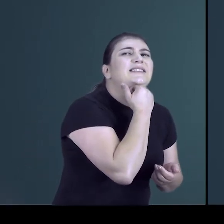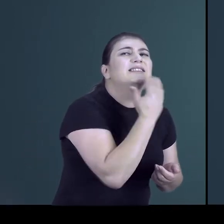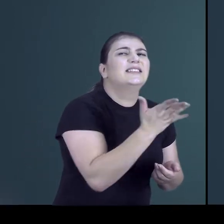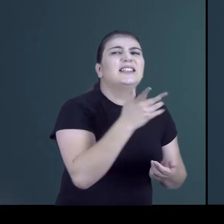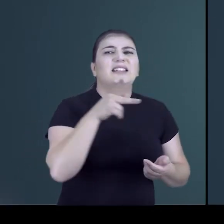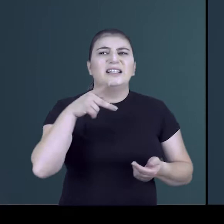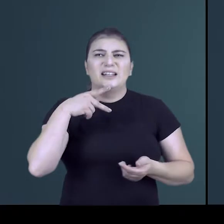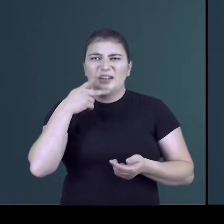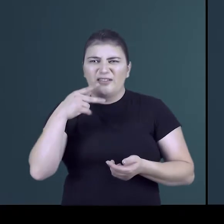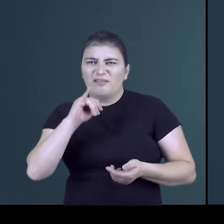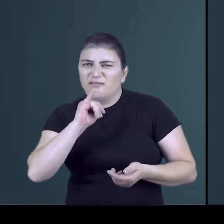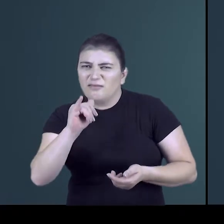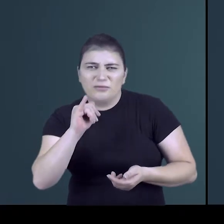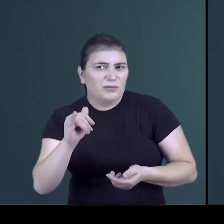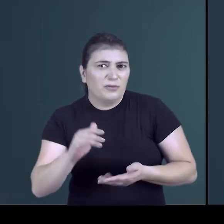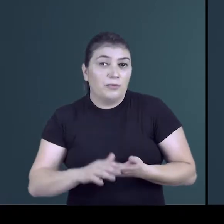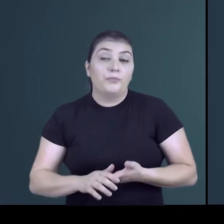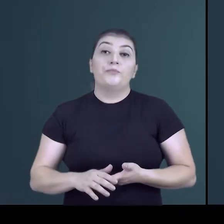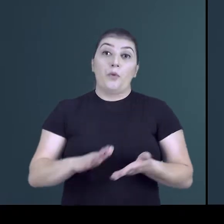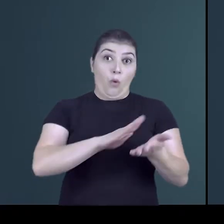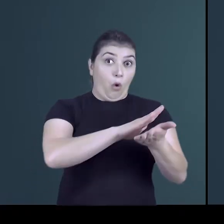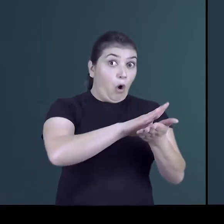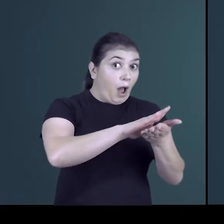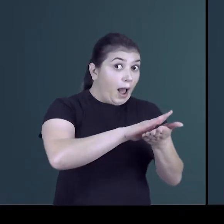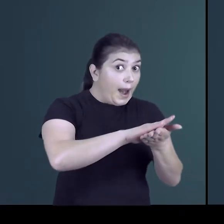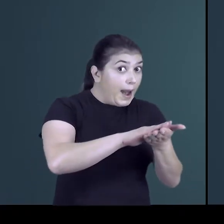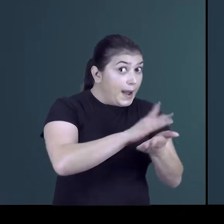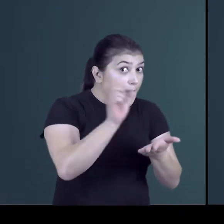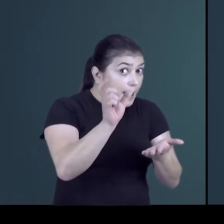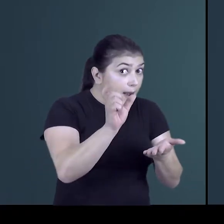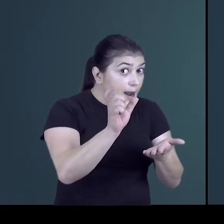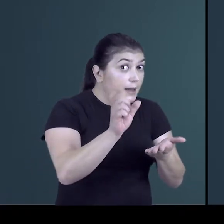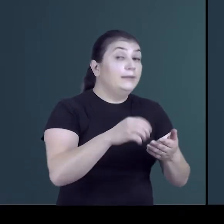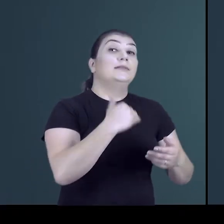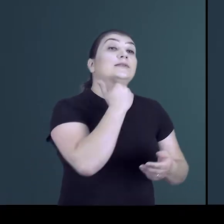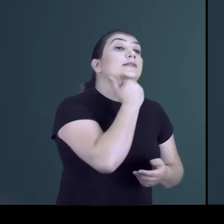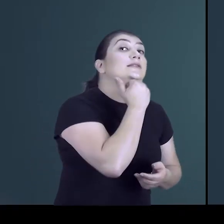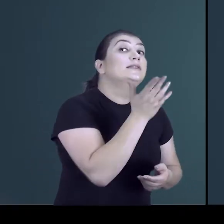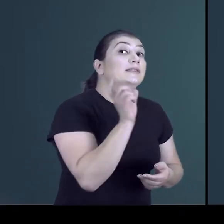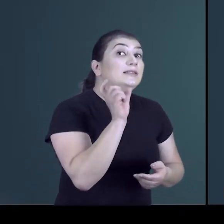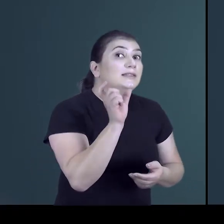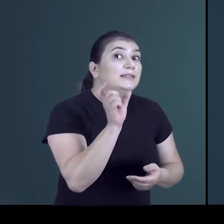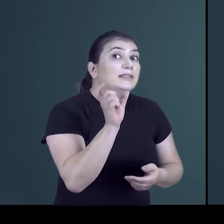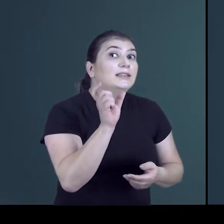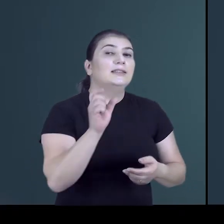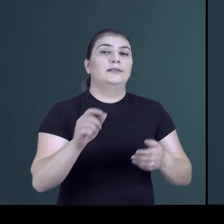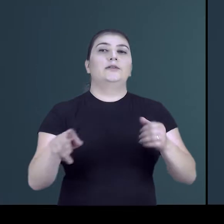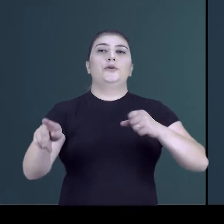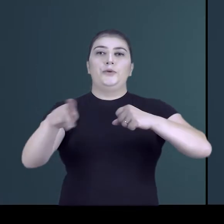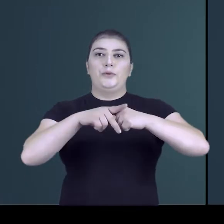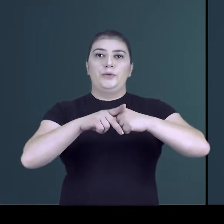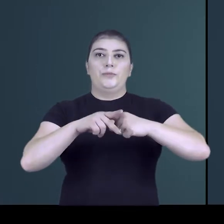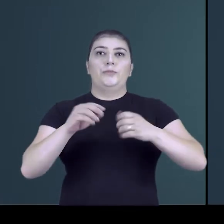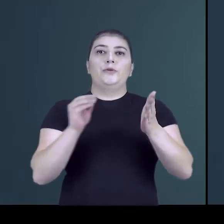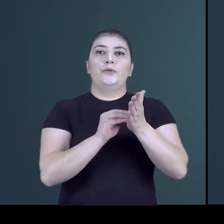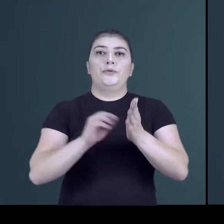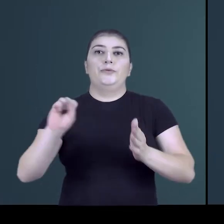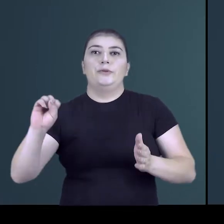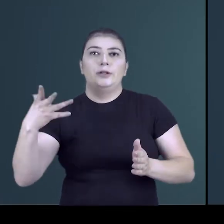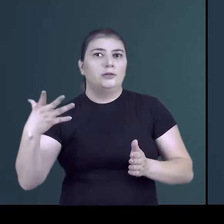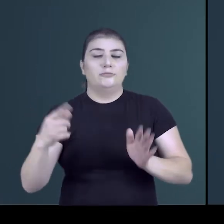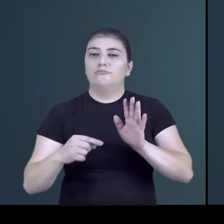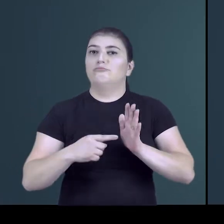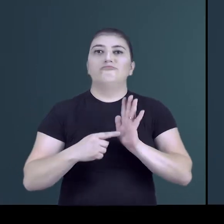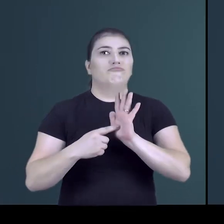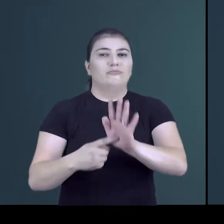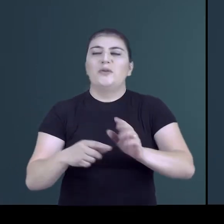aconteceu? Veja que temos o nada e o ninguém como pronomes indefinidos, não marcando sobre o que é